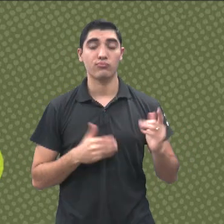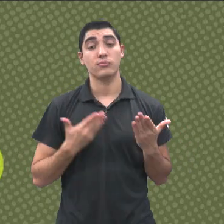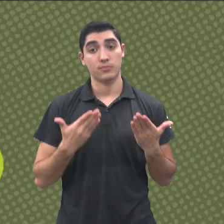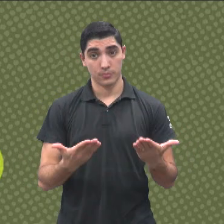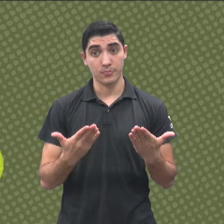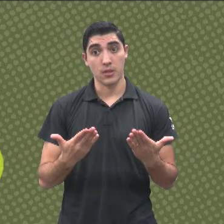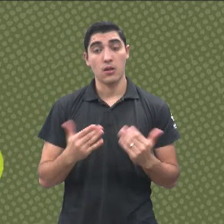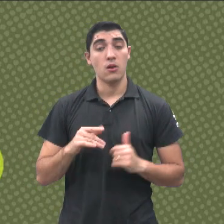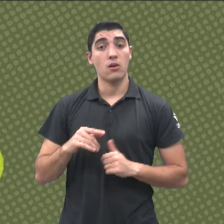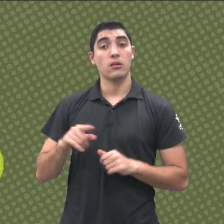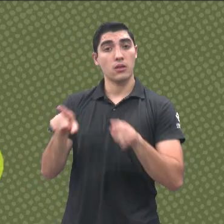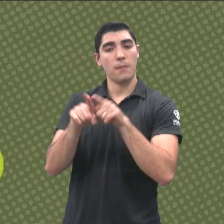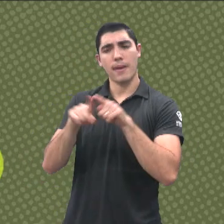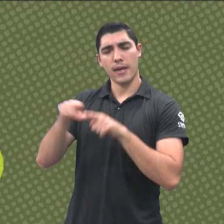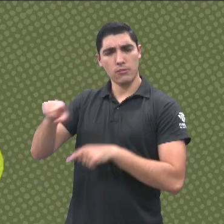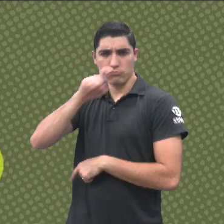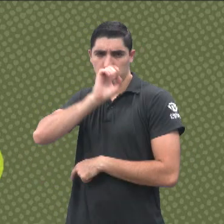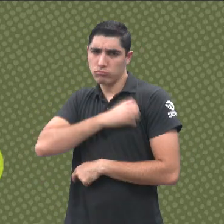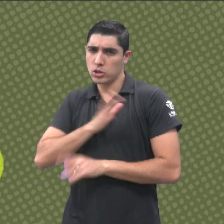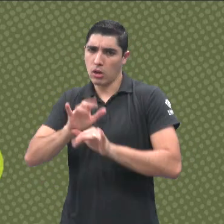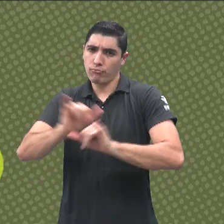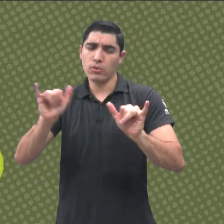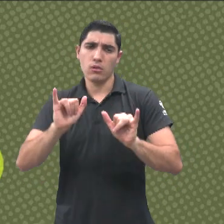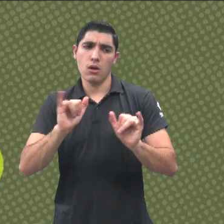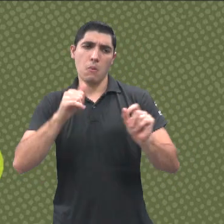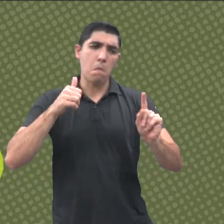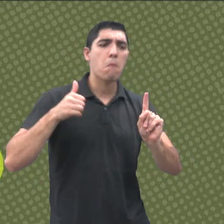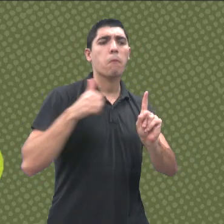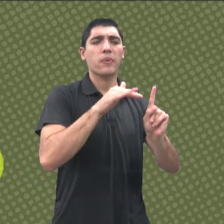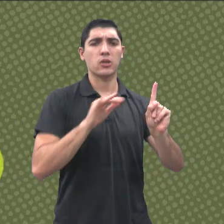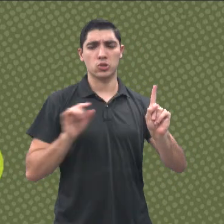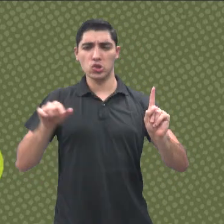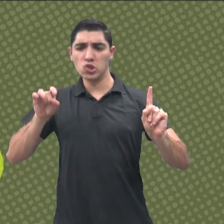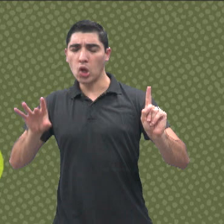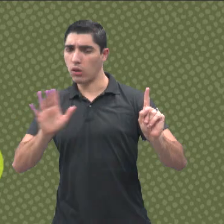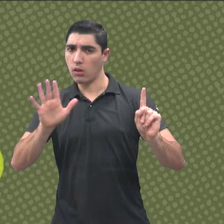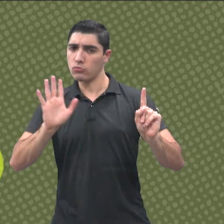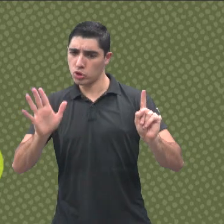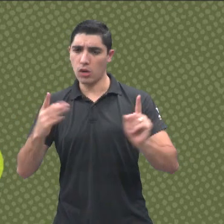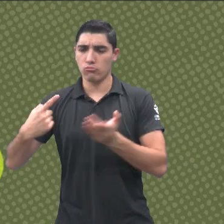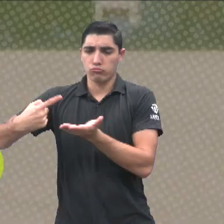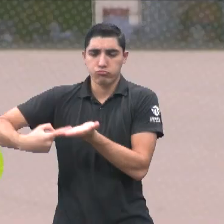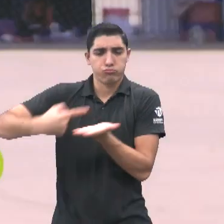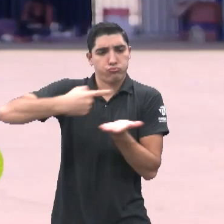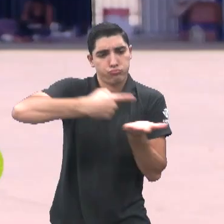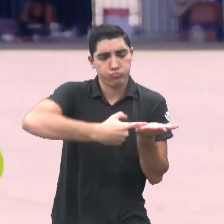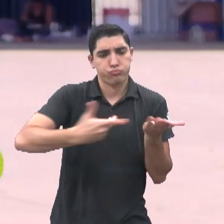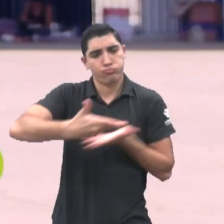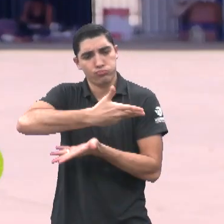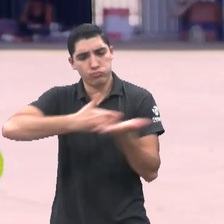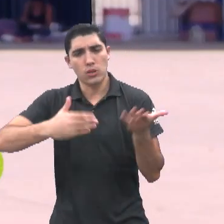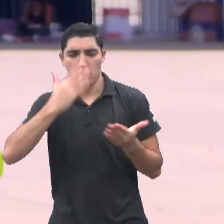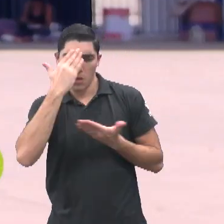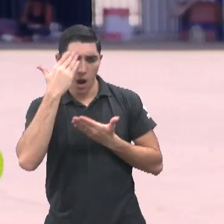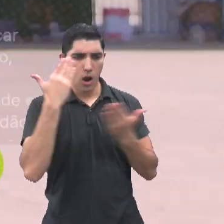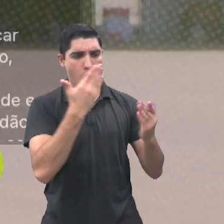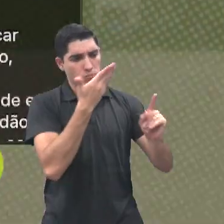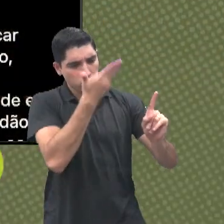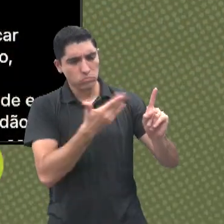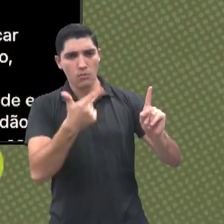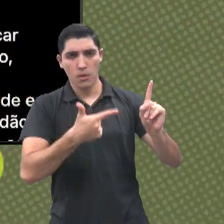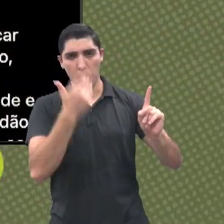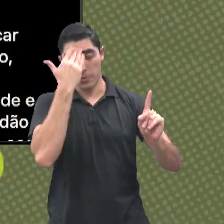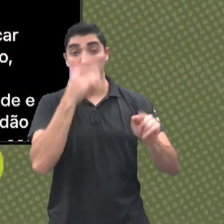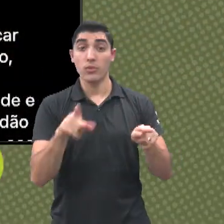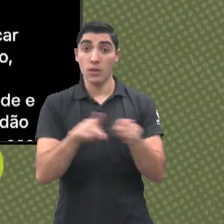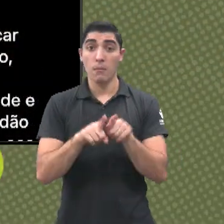José citou uma decisão em comum acordo com o técnico e também agradeceu os serviços prestados por ele. E nas redes sociais, o próprio